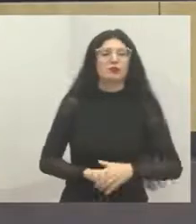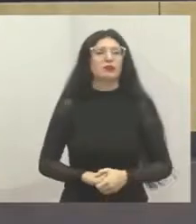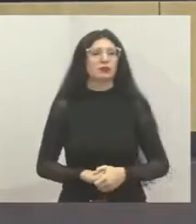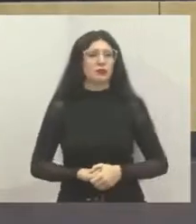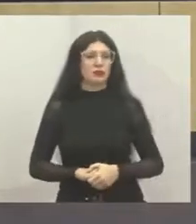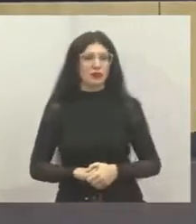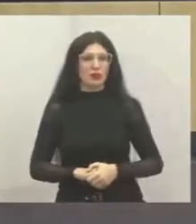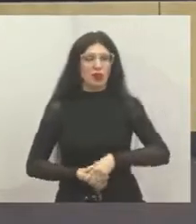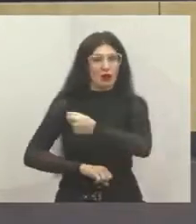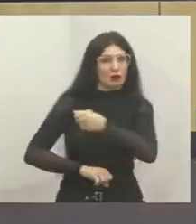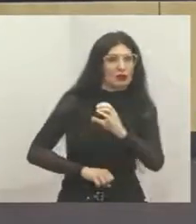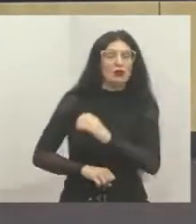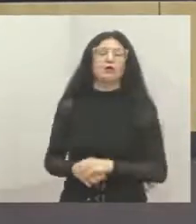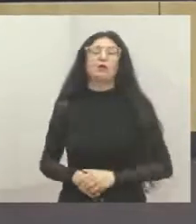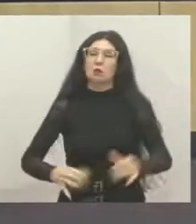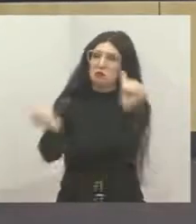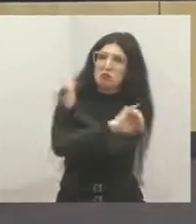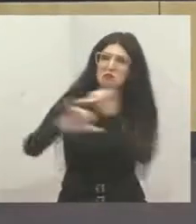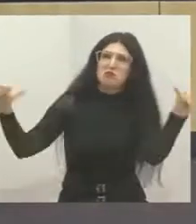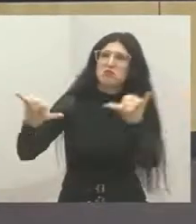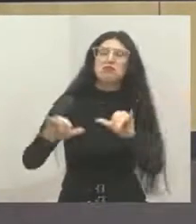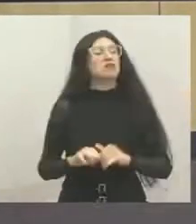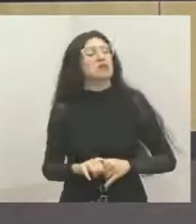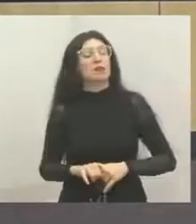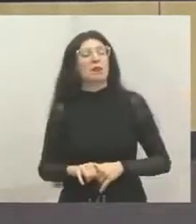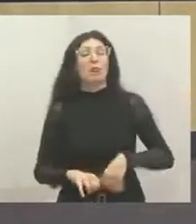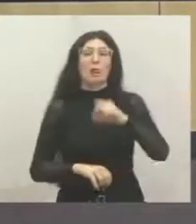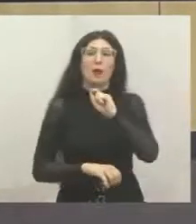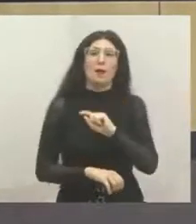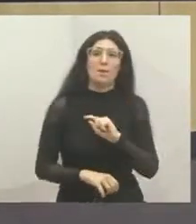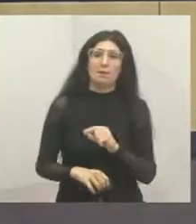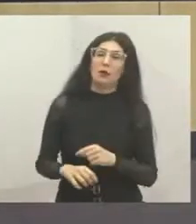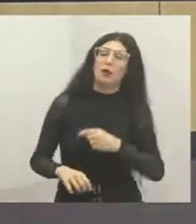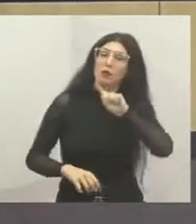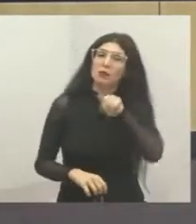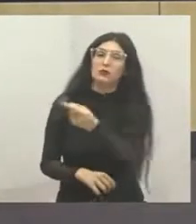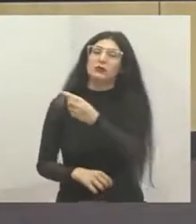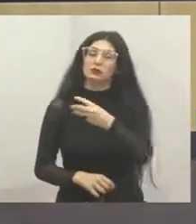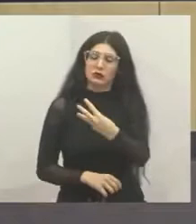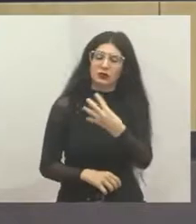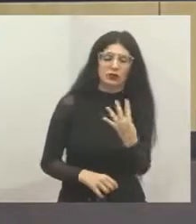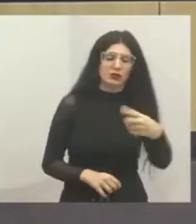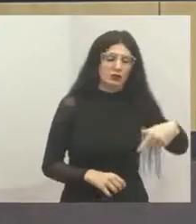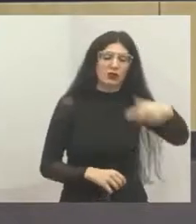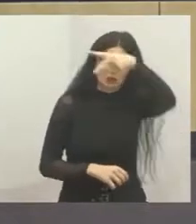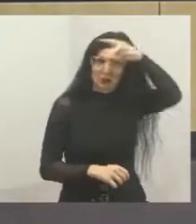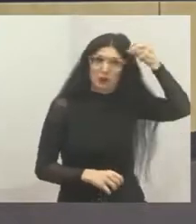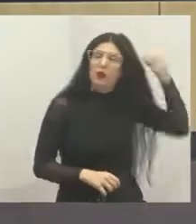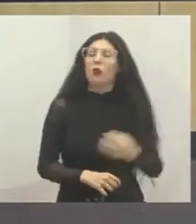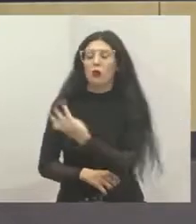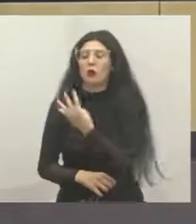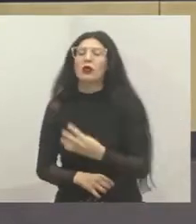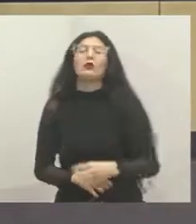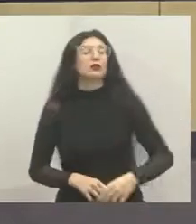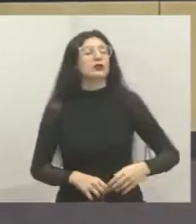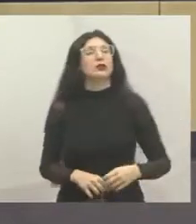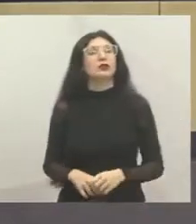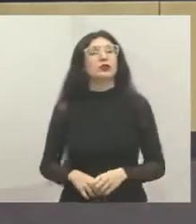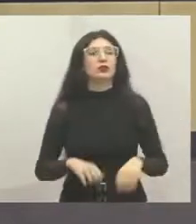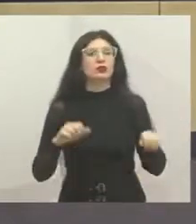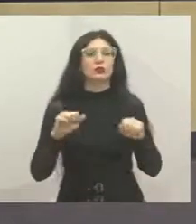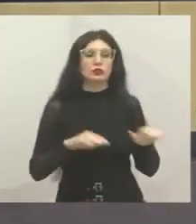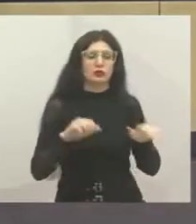05/2020 SC, publicado no Boletim Oficial do Município, número 1347, de 4/9/2020,